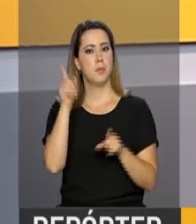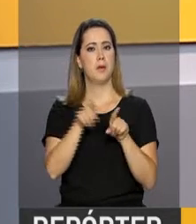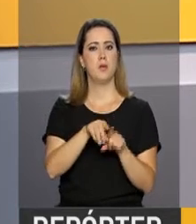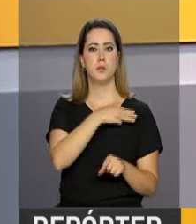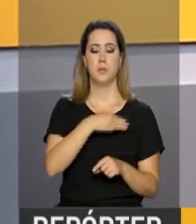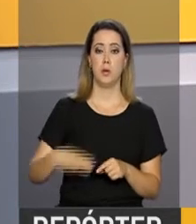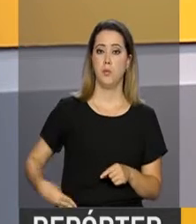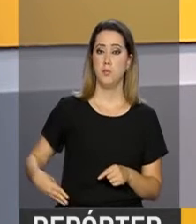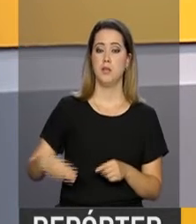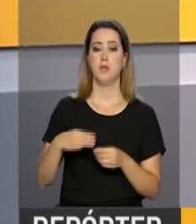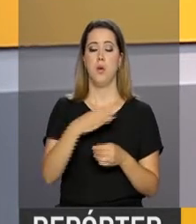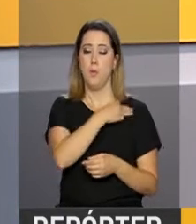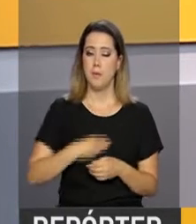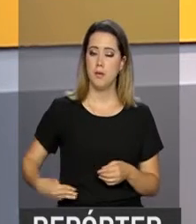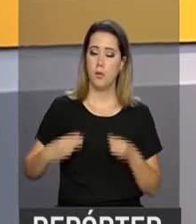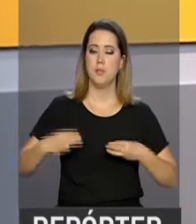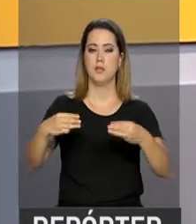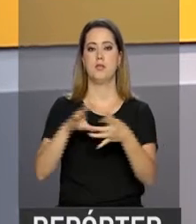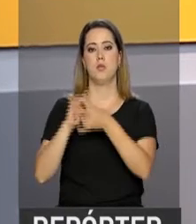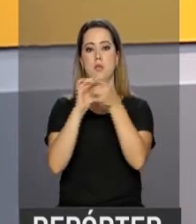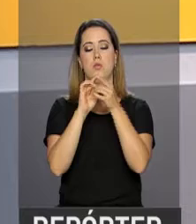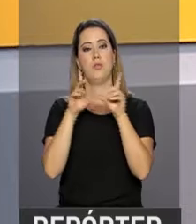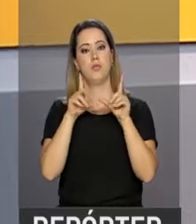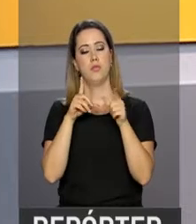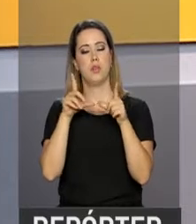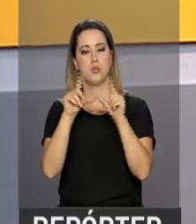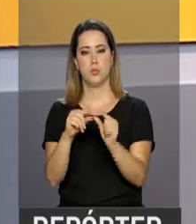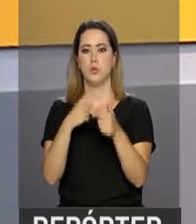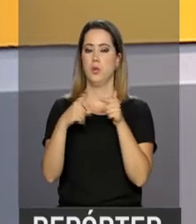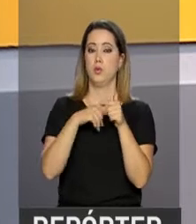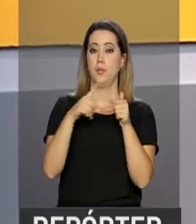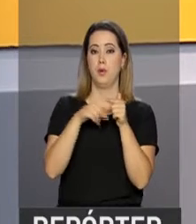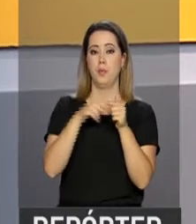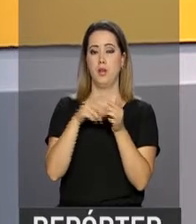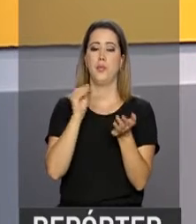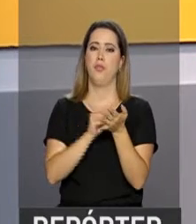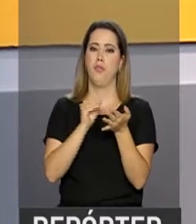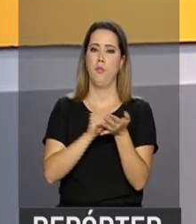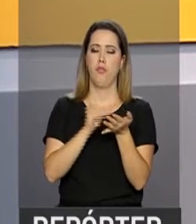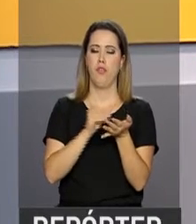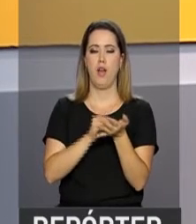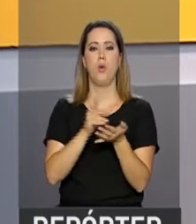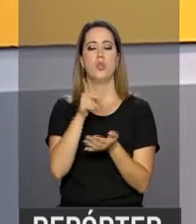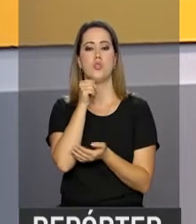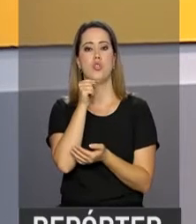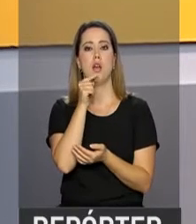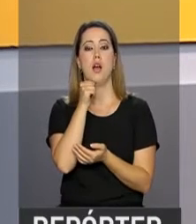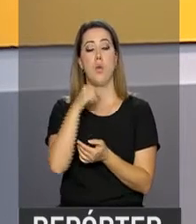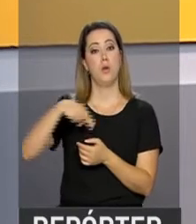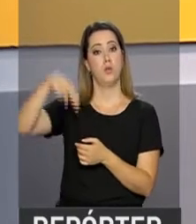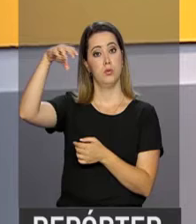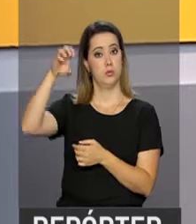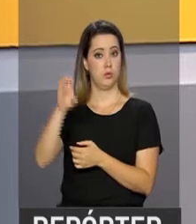Paulo e o Ministério da Integração vai minimizar a falta de água em alguns estados do Nordeste. A parceria vai levar